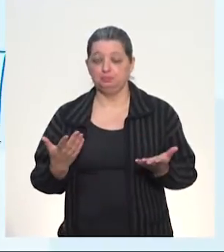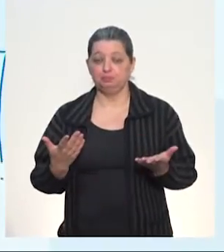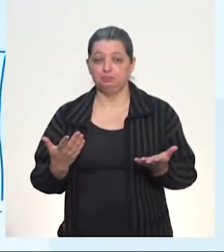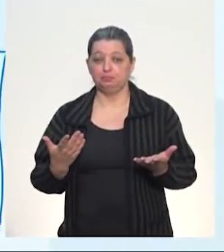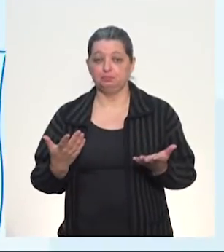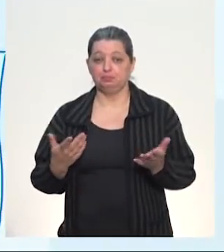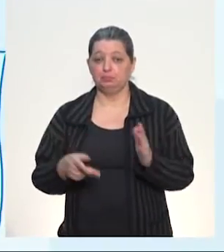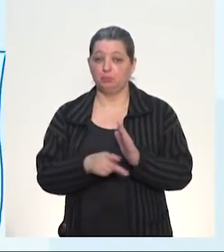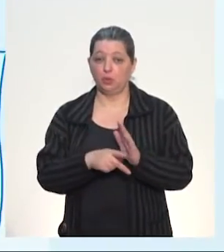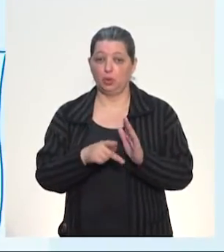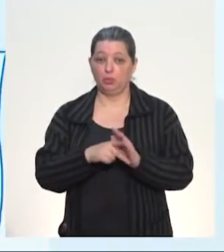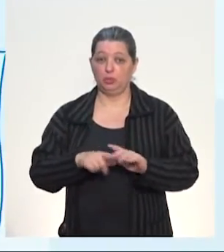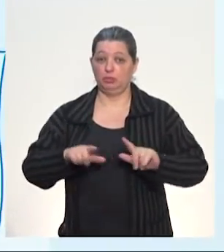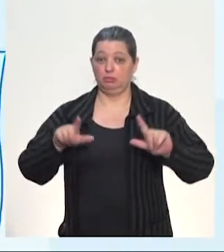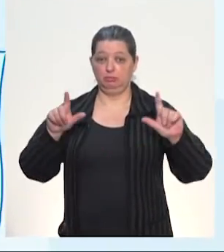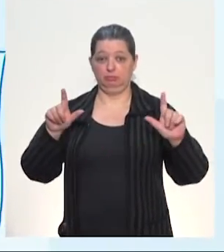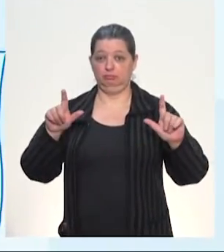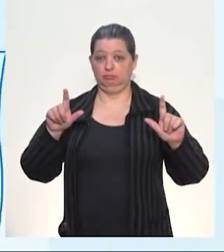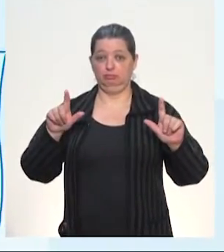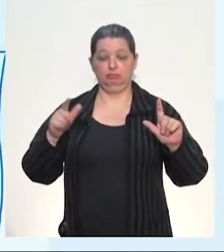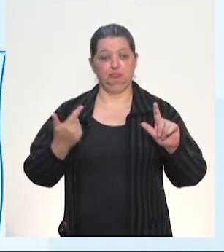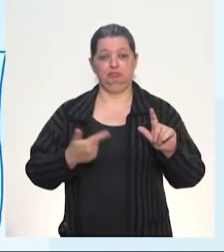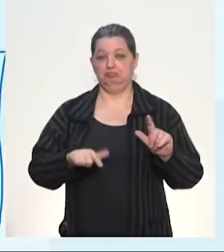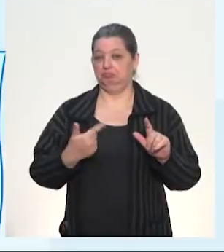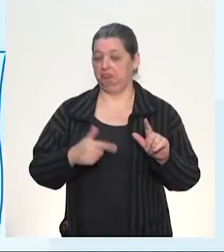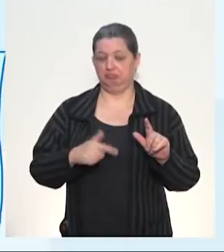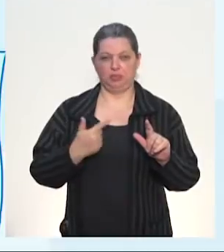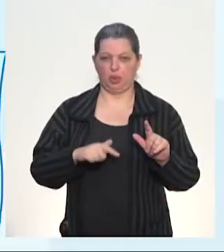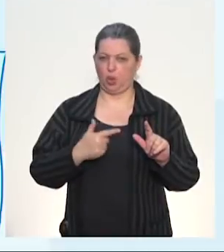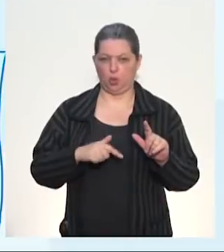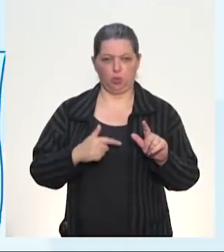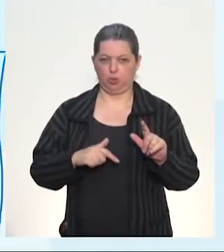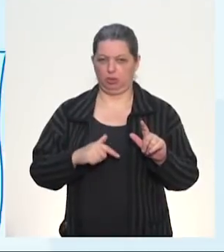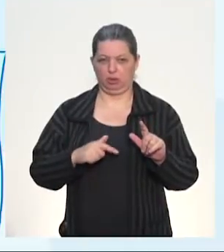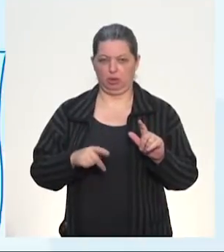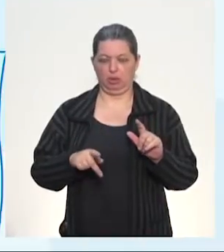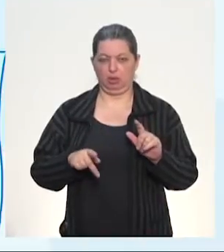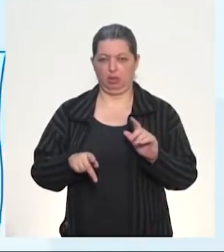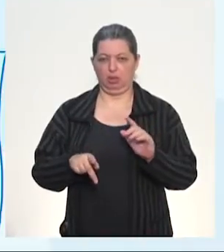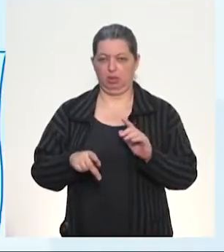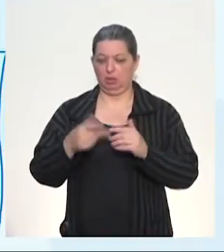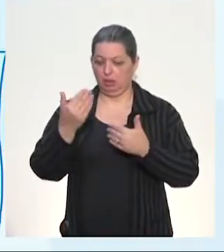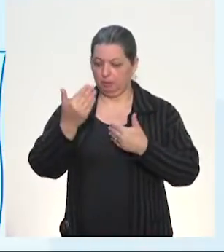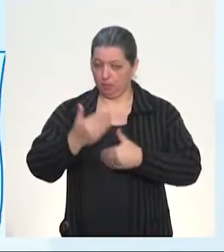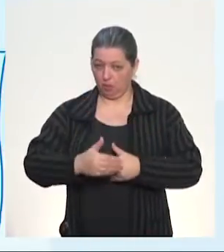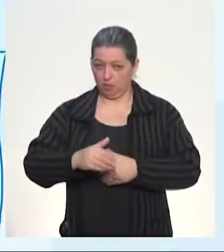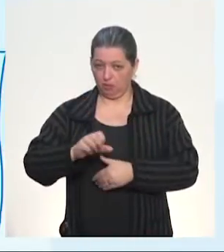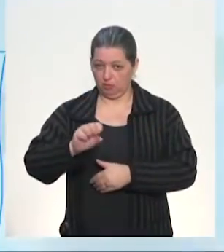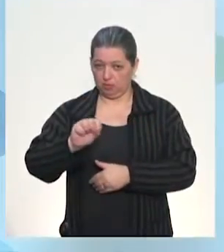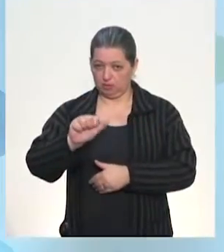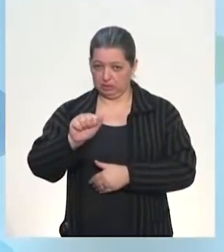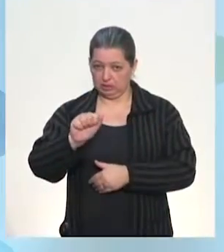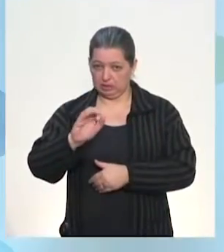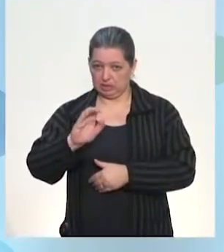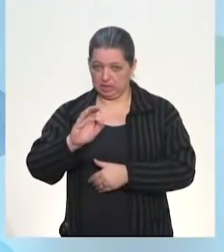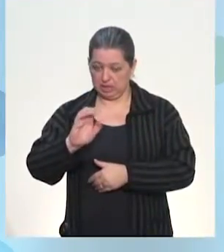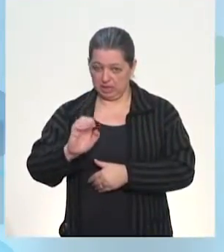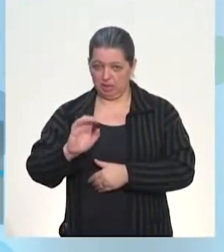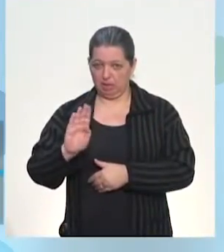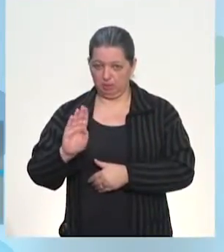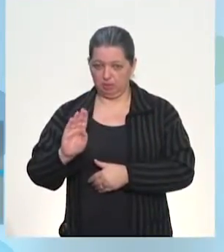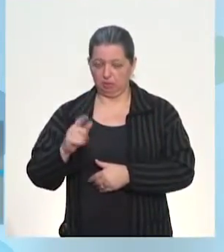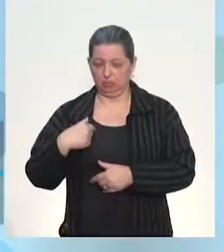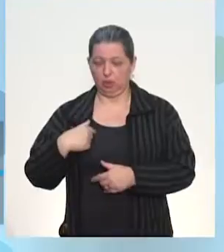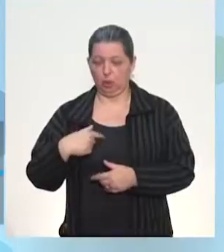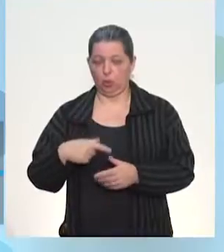aqui, ó, não existe lá na prova do Saeb. Sim, esse quadro fui eu que